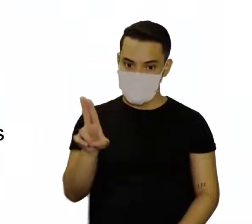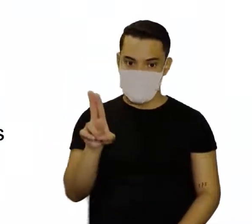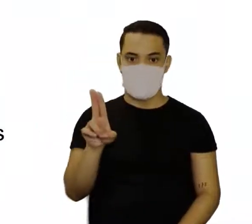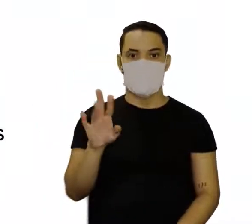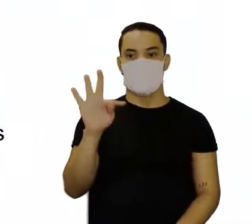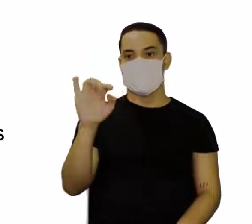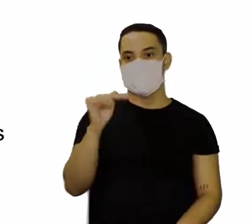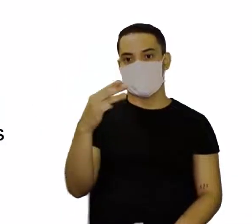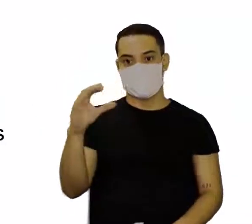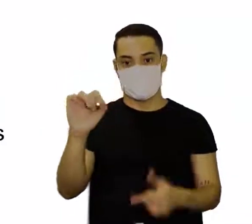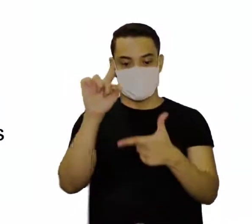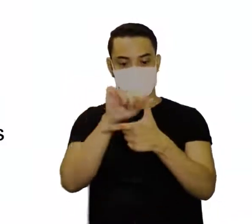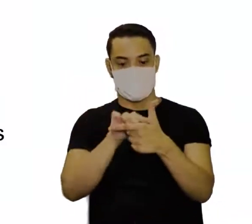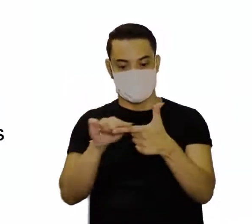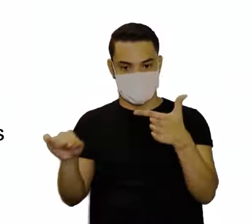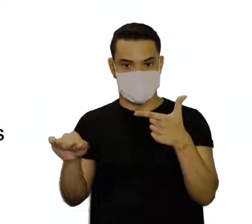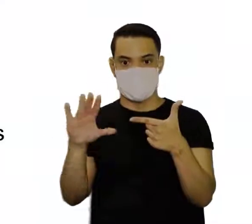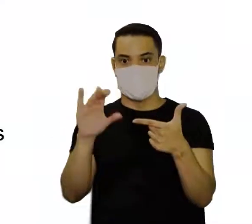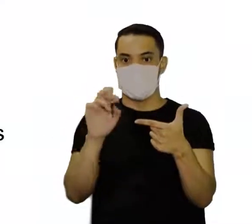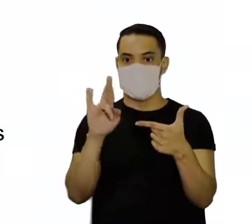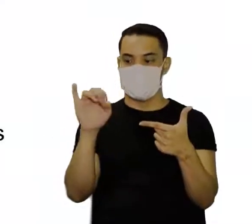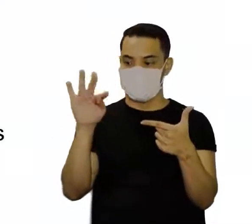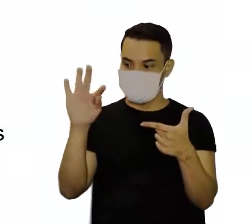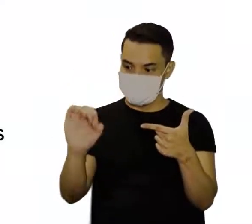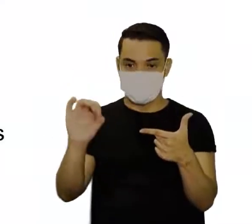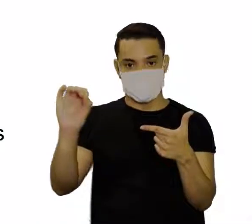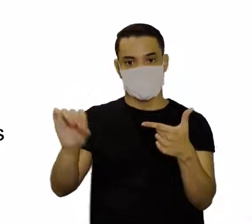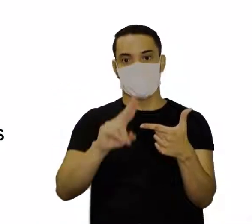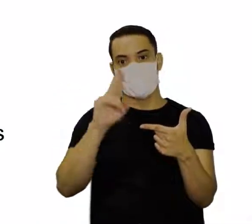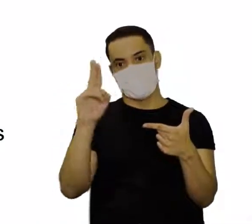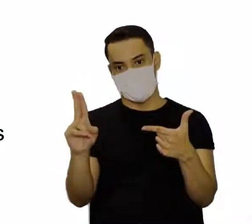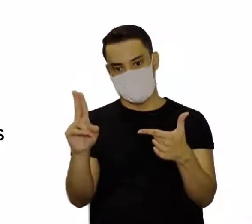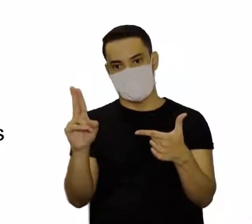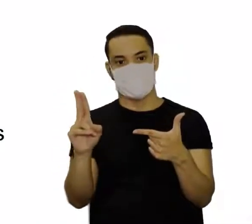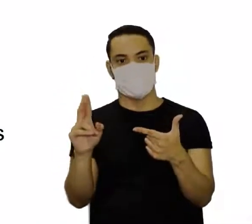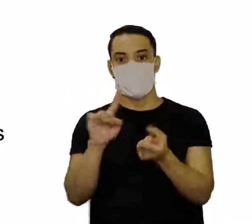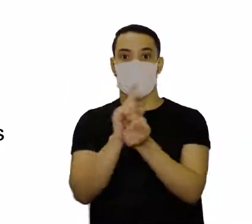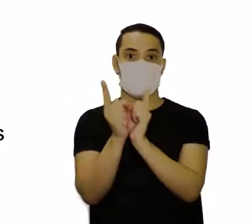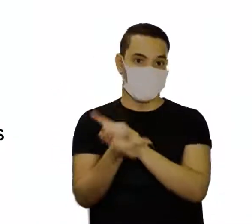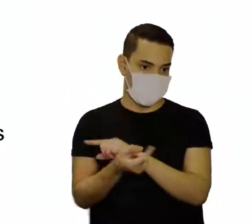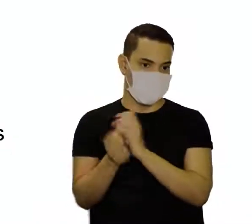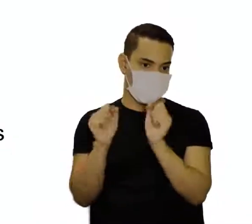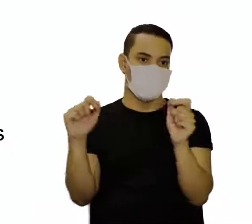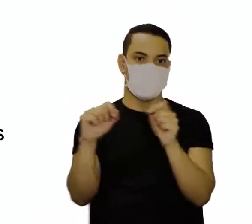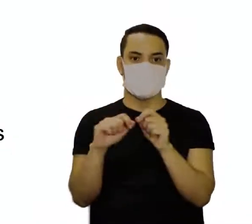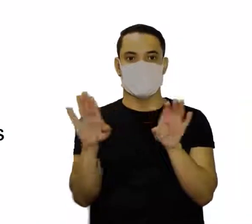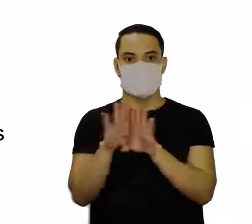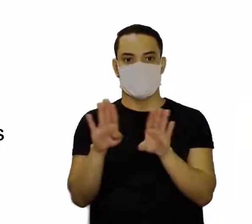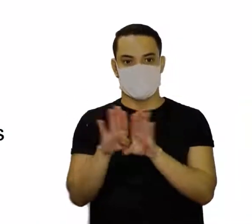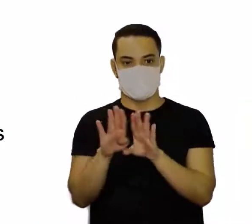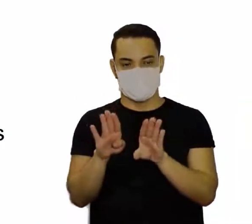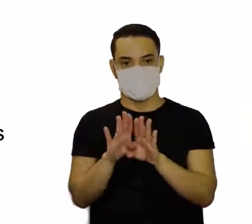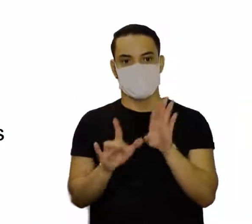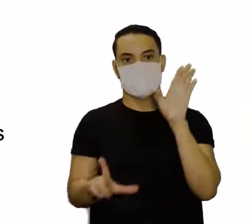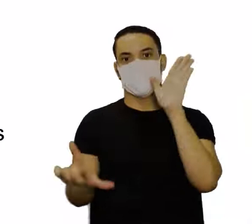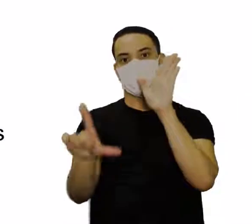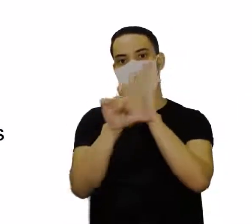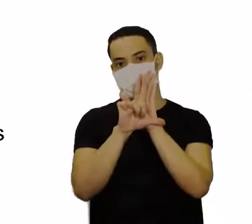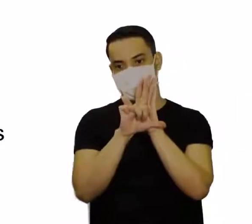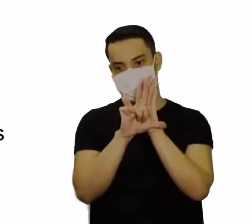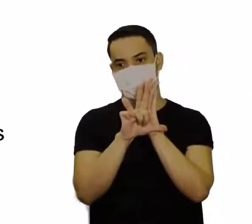tensão dividida pela corrente. Ou que a corrente é a tensão dividida pela resistência. Você pode fazer aí de três